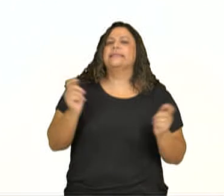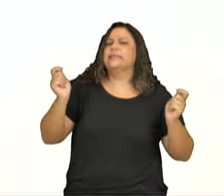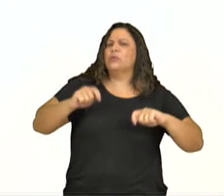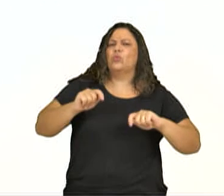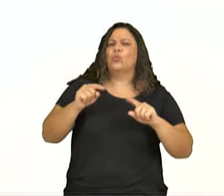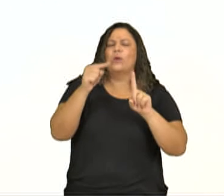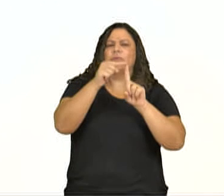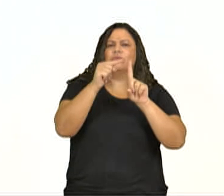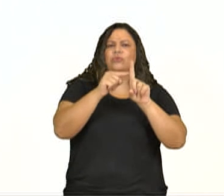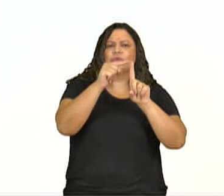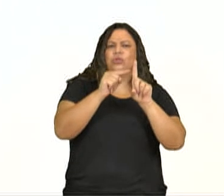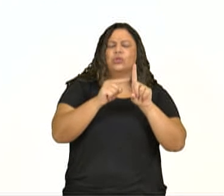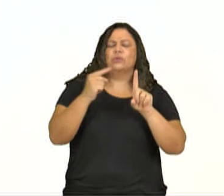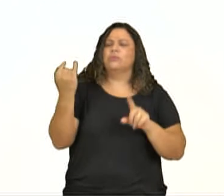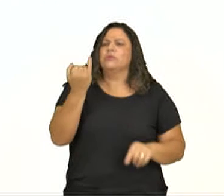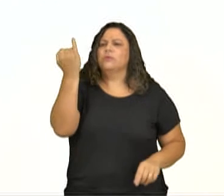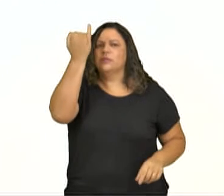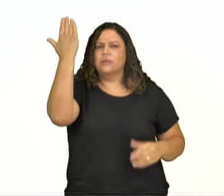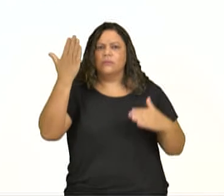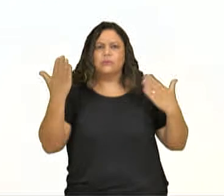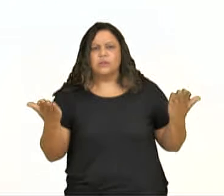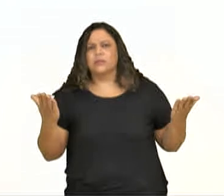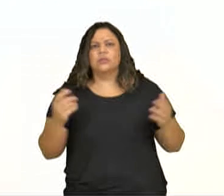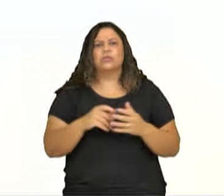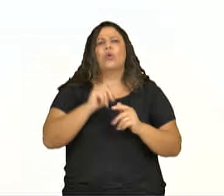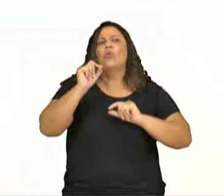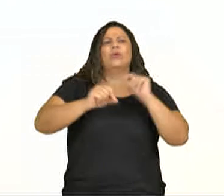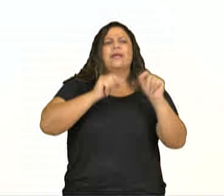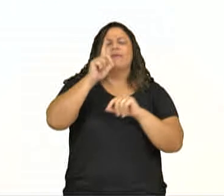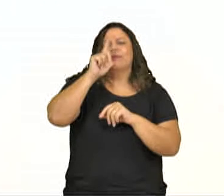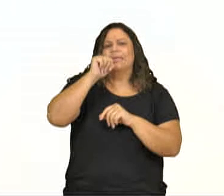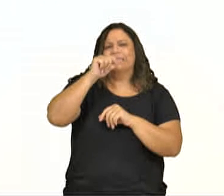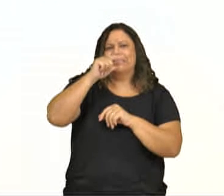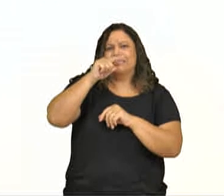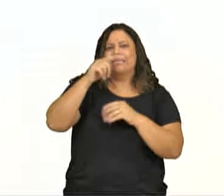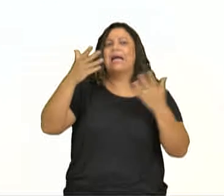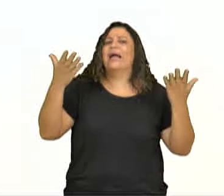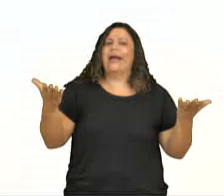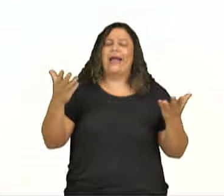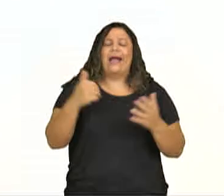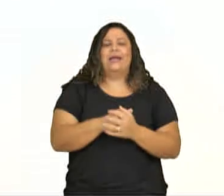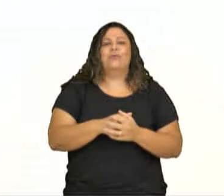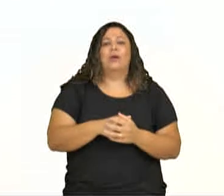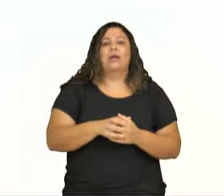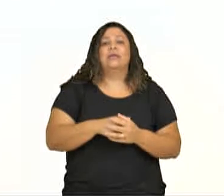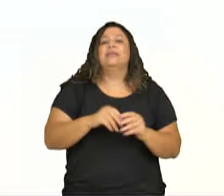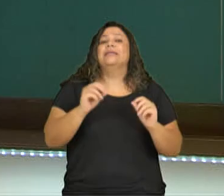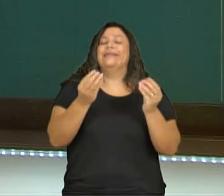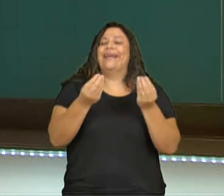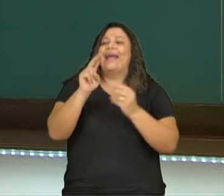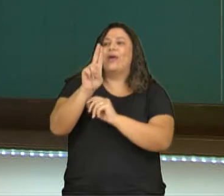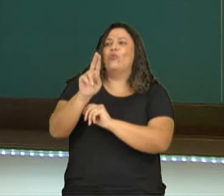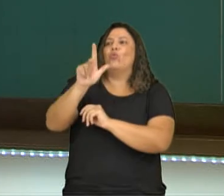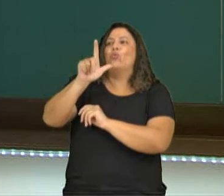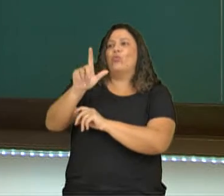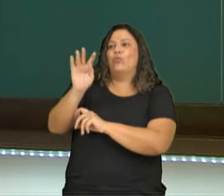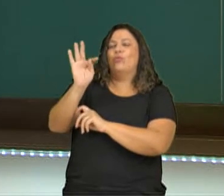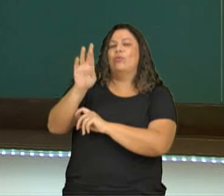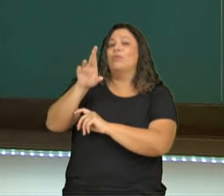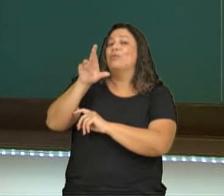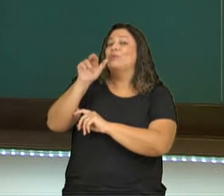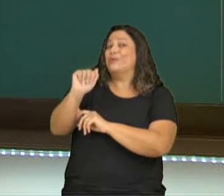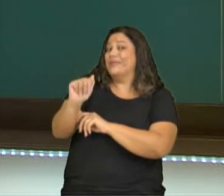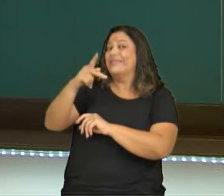é a importância? Então, o que vem a ser essa água que nós chamamos de ultra pura, tá? Então, nós